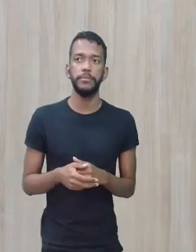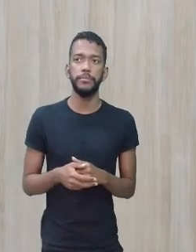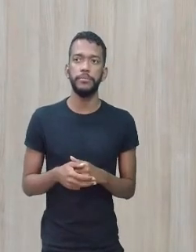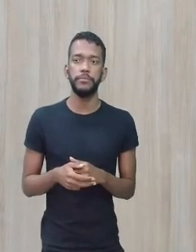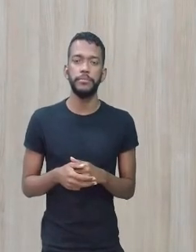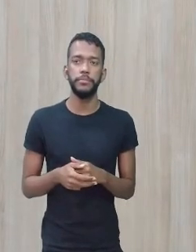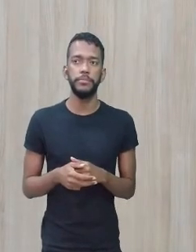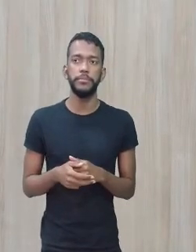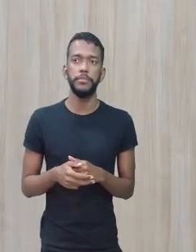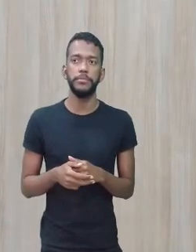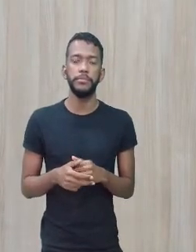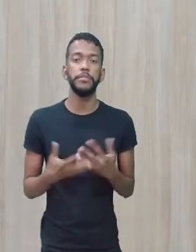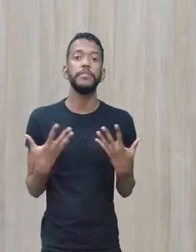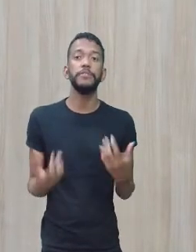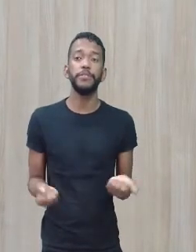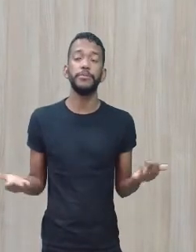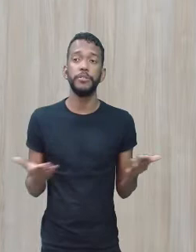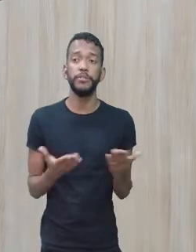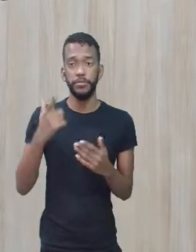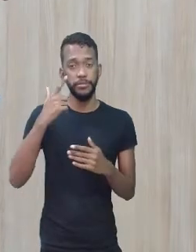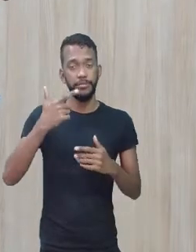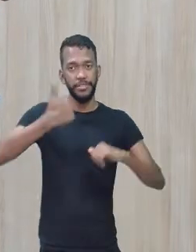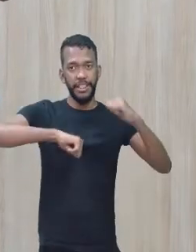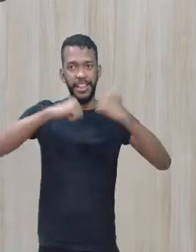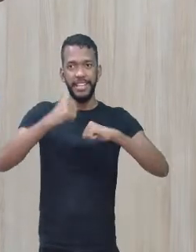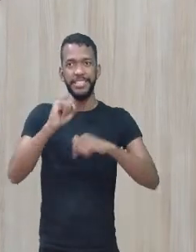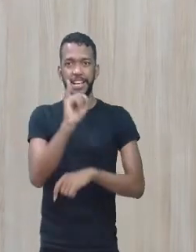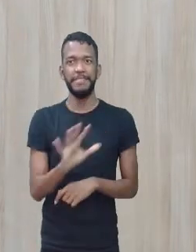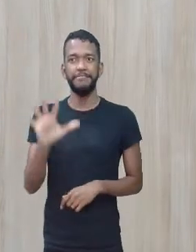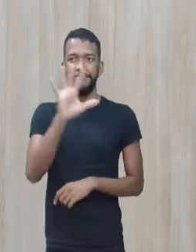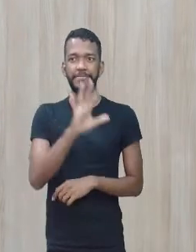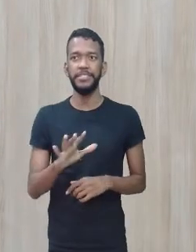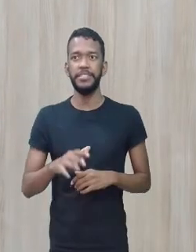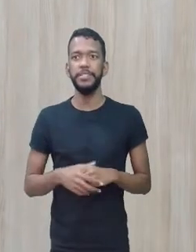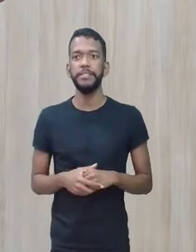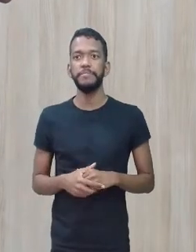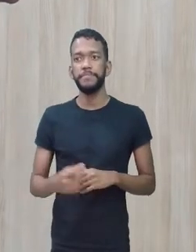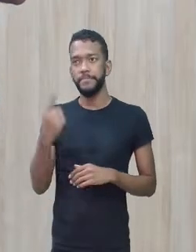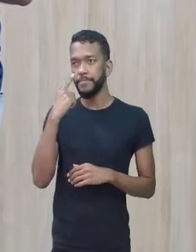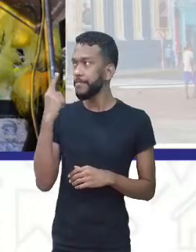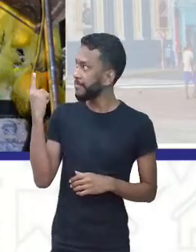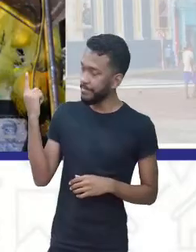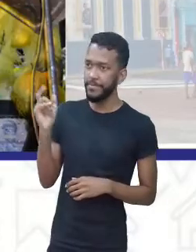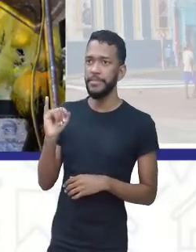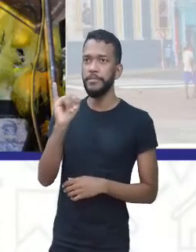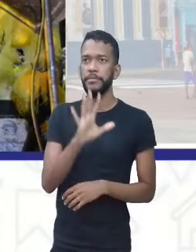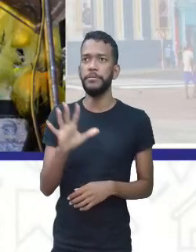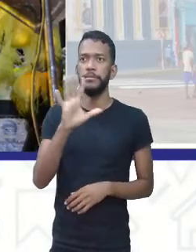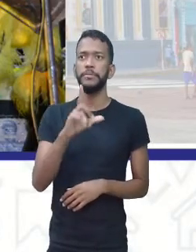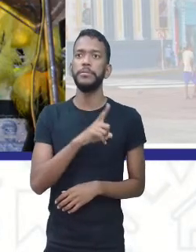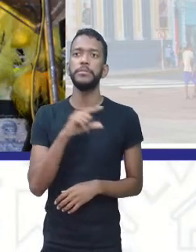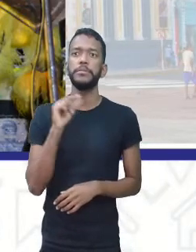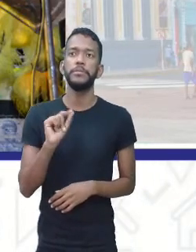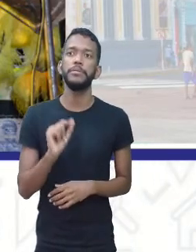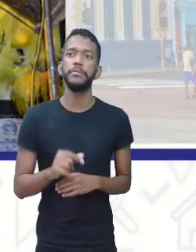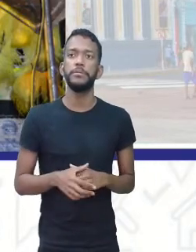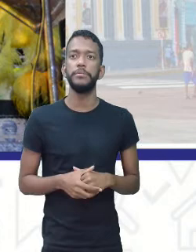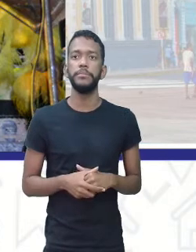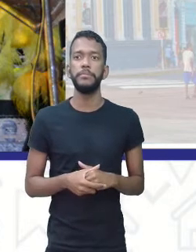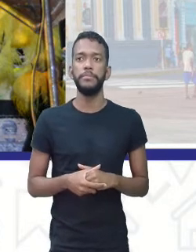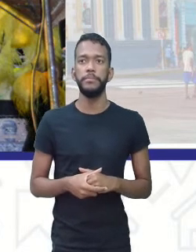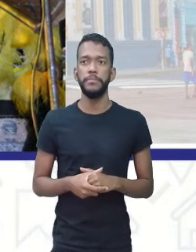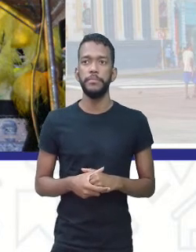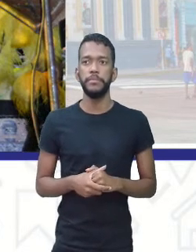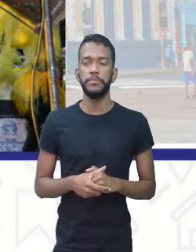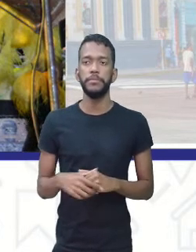Vamos analisar agora algumas imagens. Primeira delas, aqui, a gente tem uma